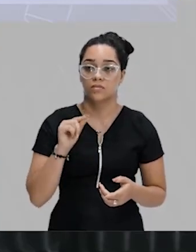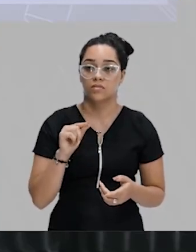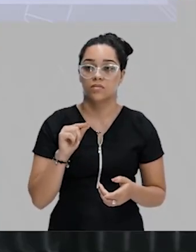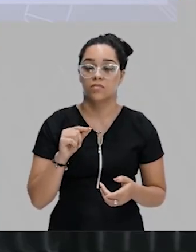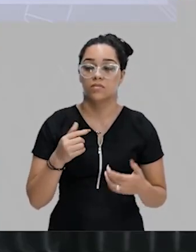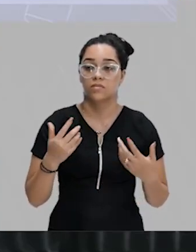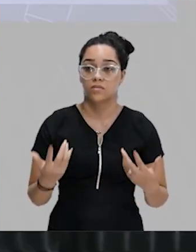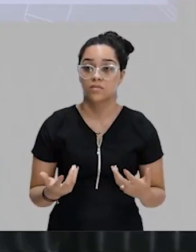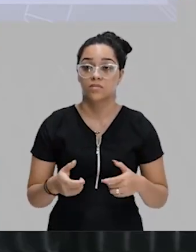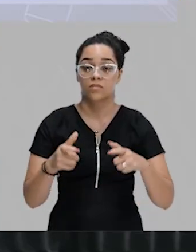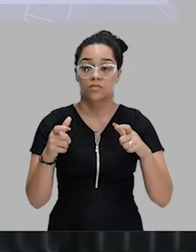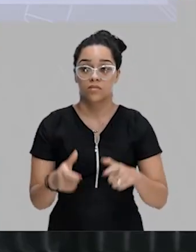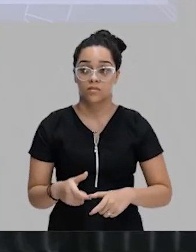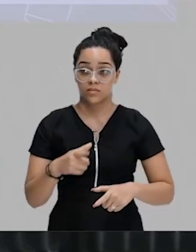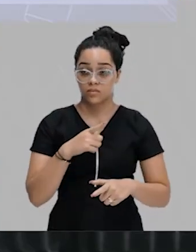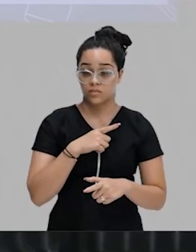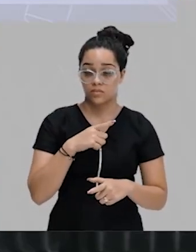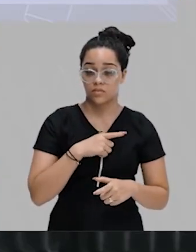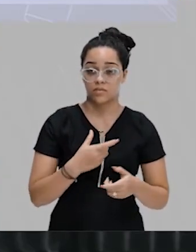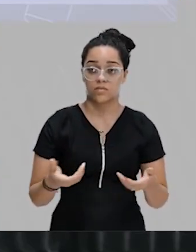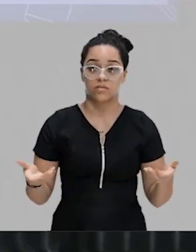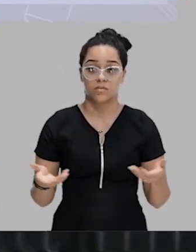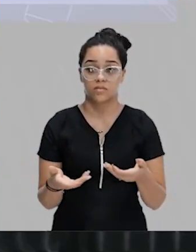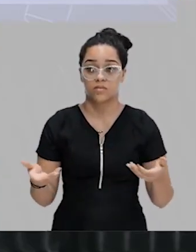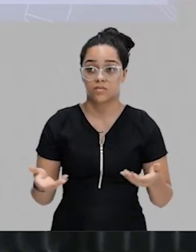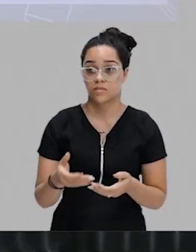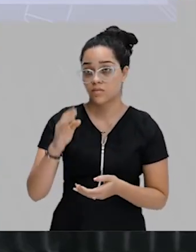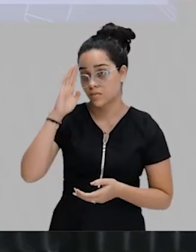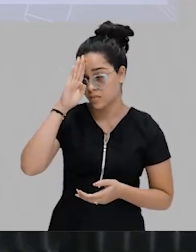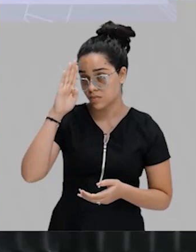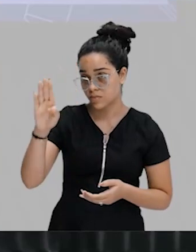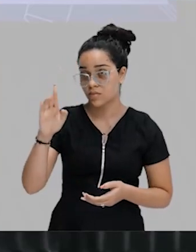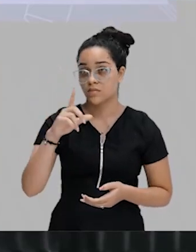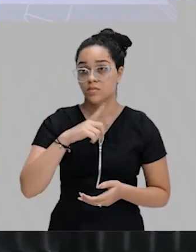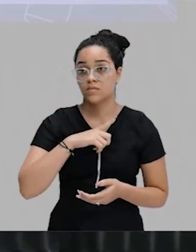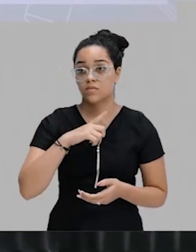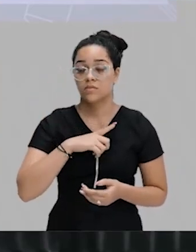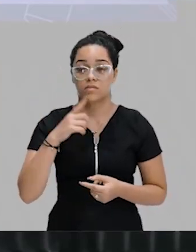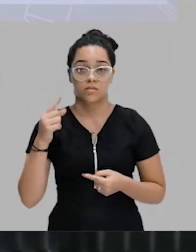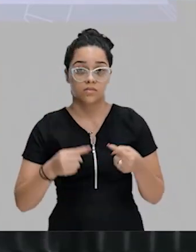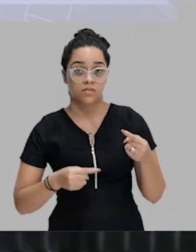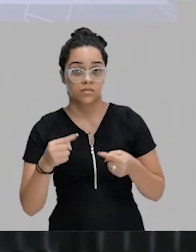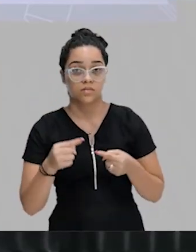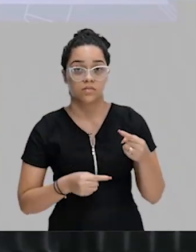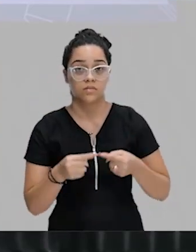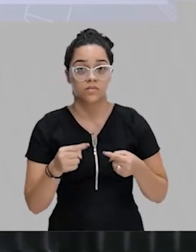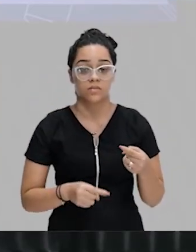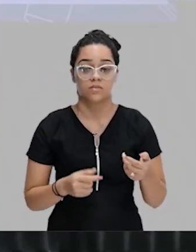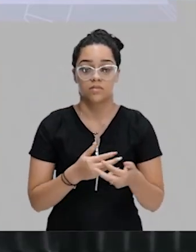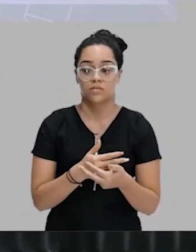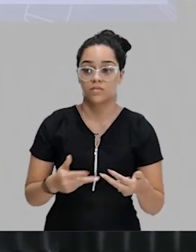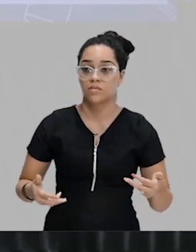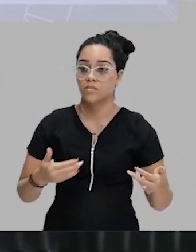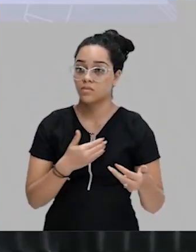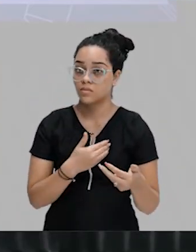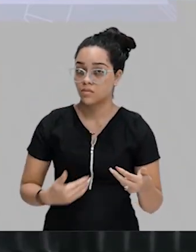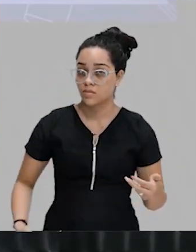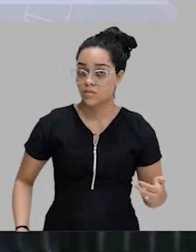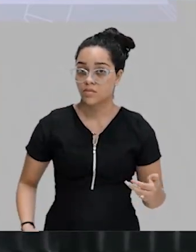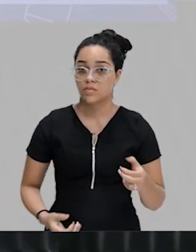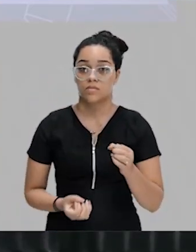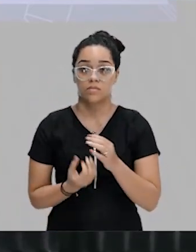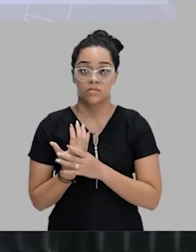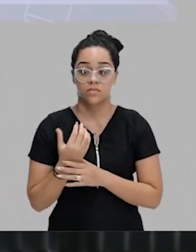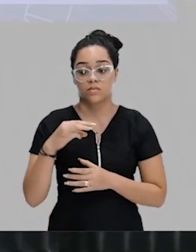estados, onde, a partir de agora, o principal personagem político desses estados que estão se